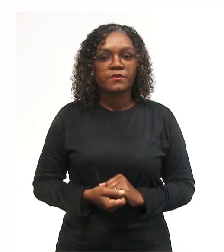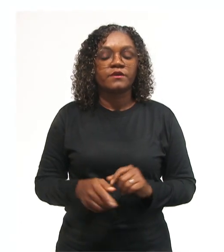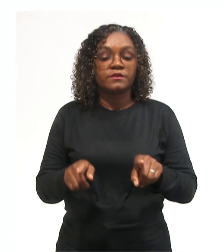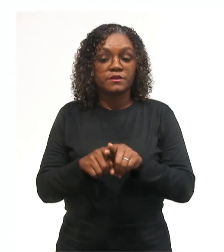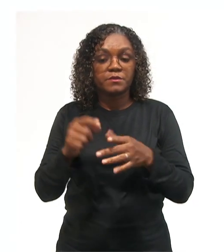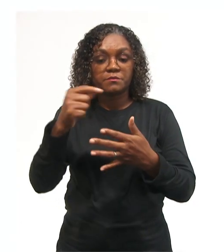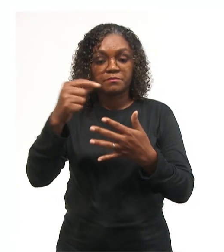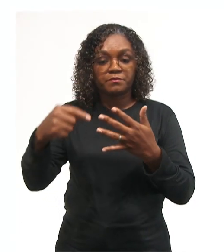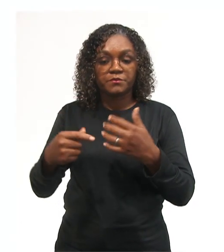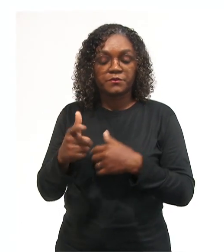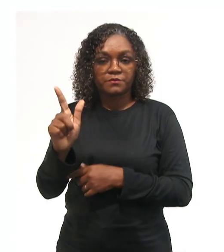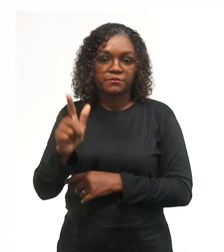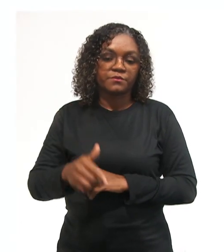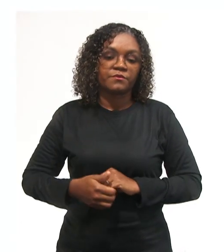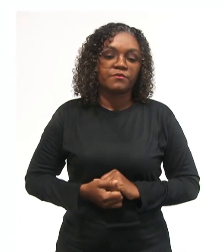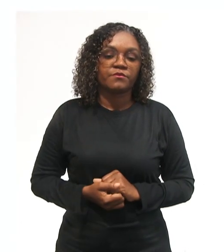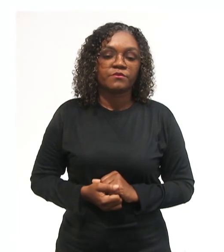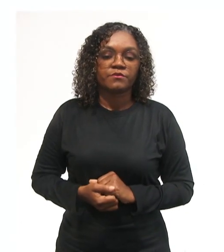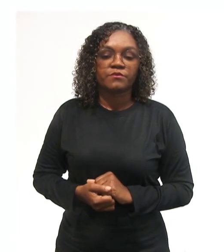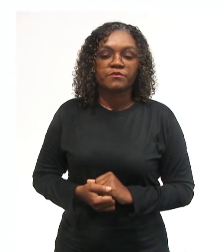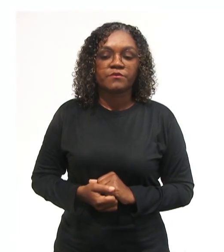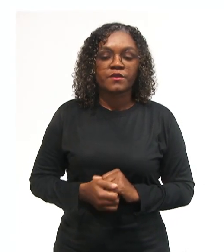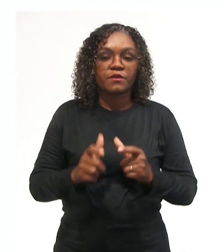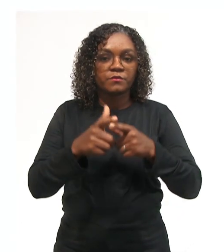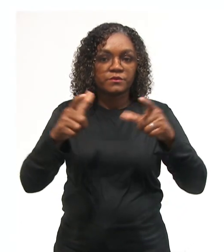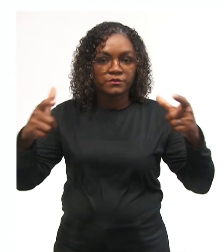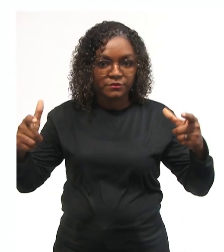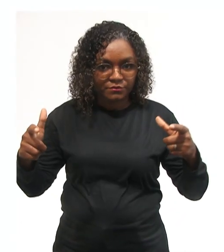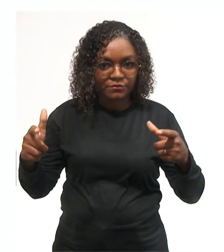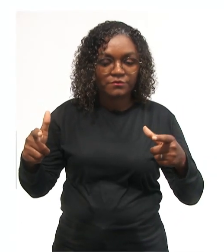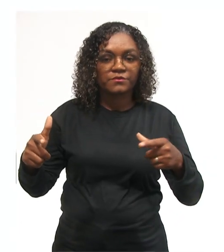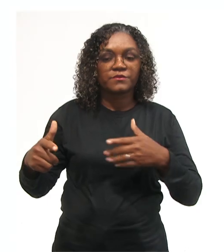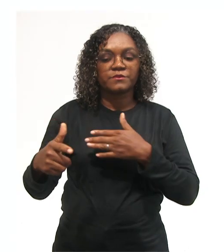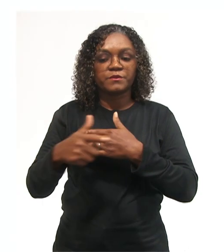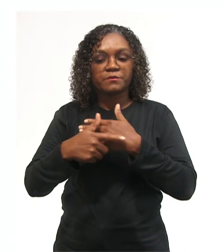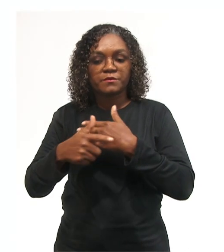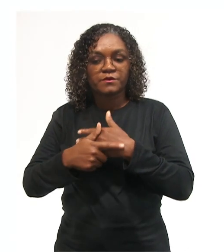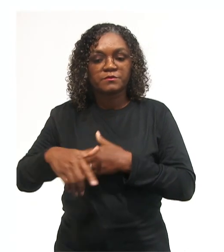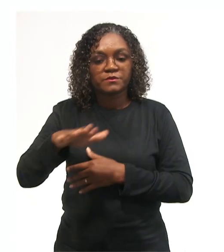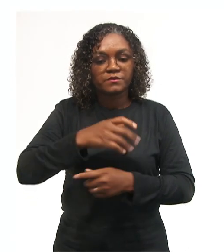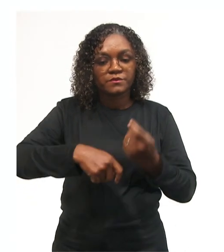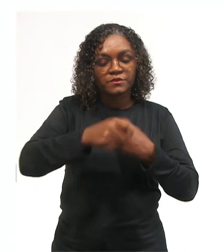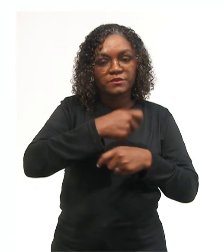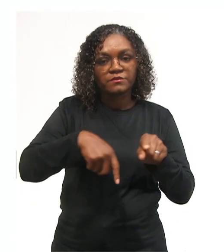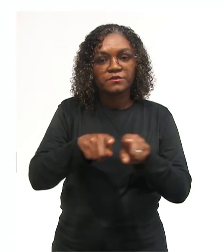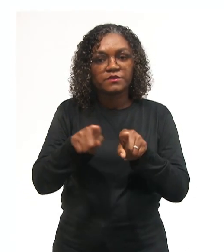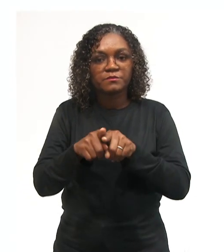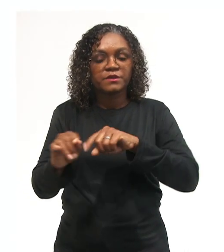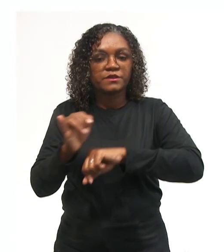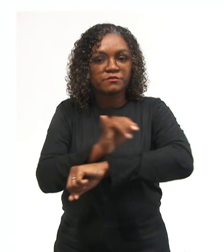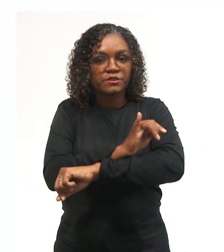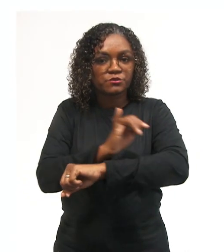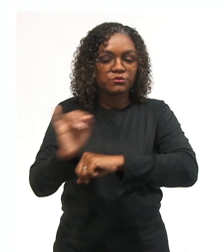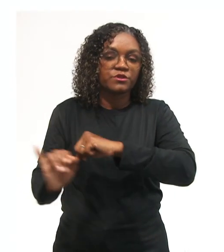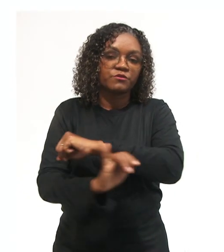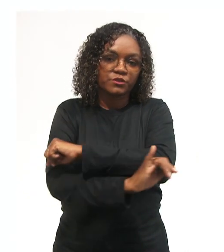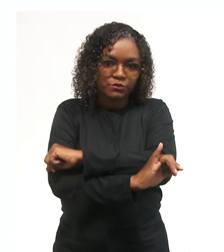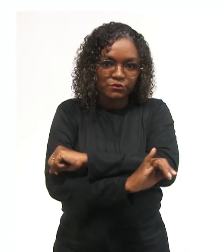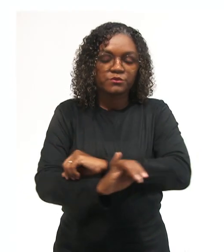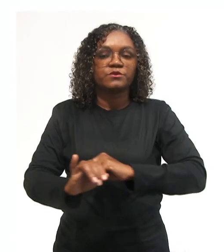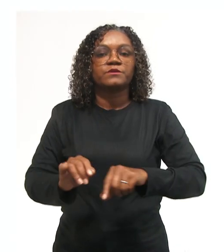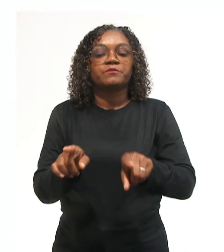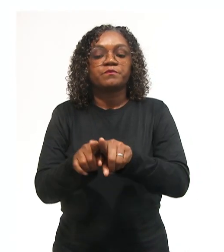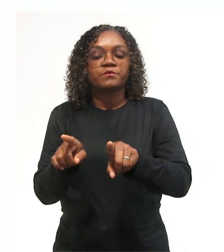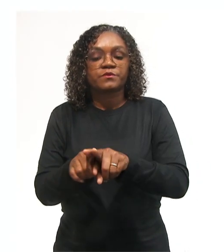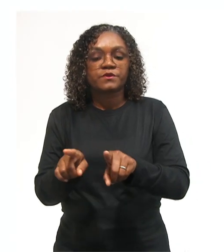Outros fatores identificados, né? A expansão das funções administrativas, sociais e de infraestrutura. Demanda por maior